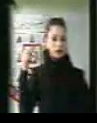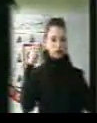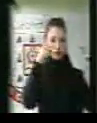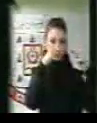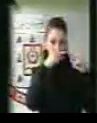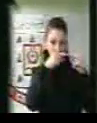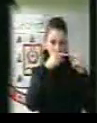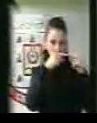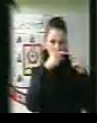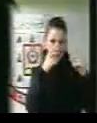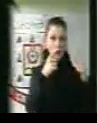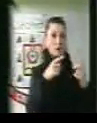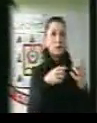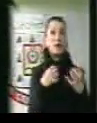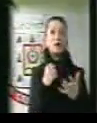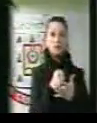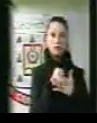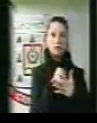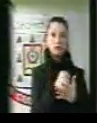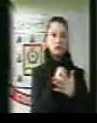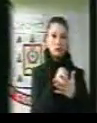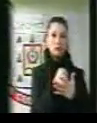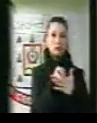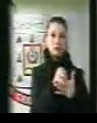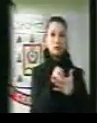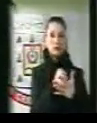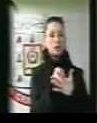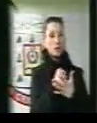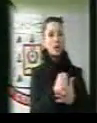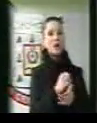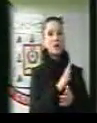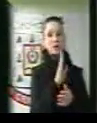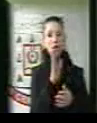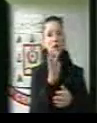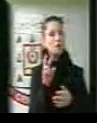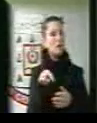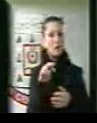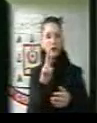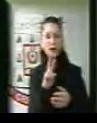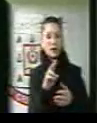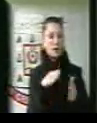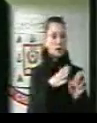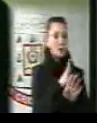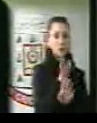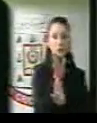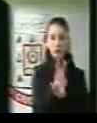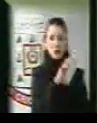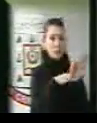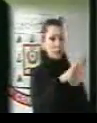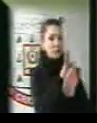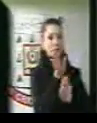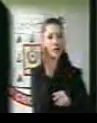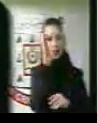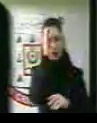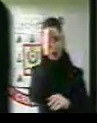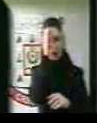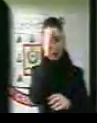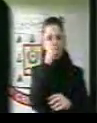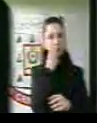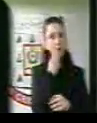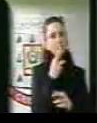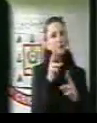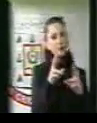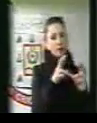que vai desafogar sobremaneira o trânsito de Criciúma e vai facilitar a mobilidade urbana para todas as pessoas dessas